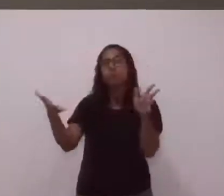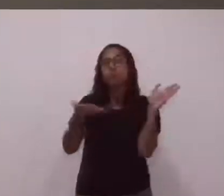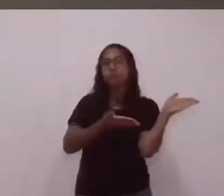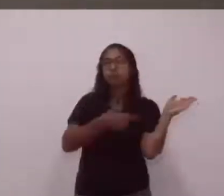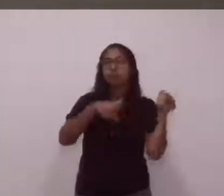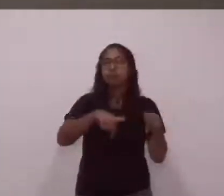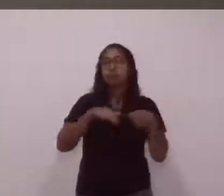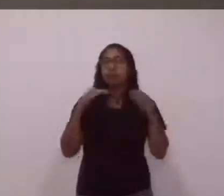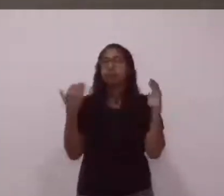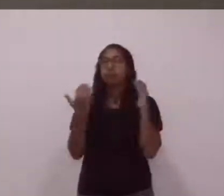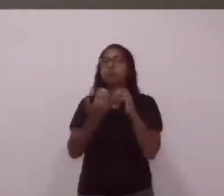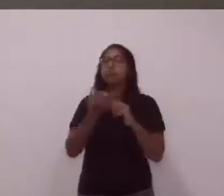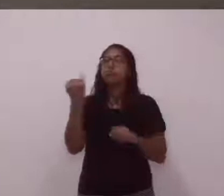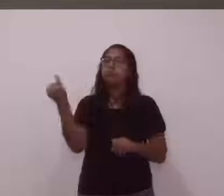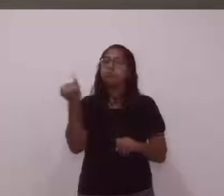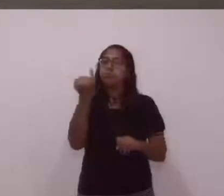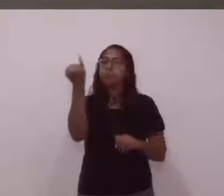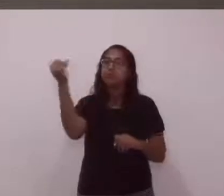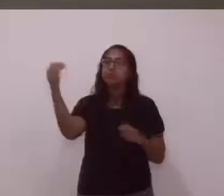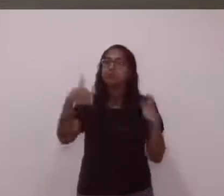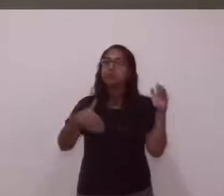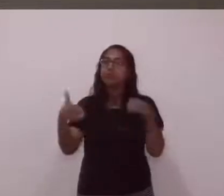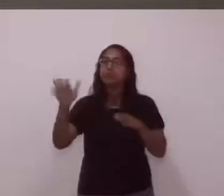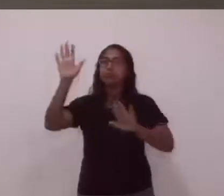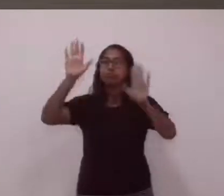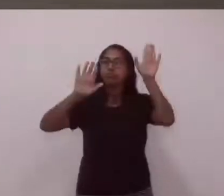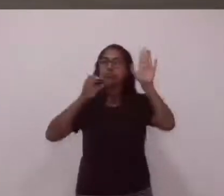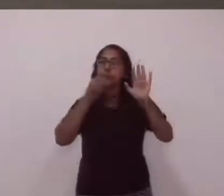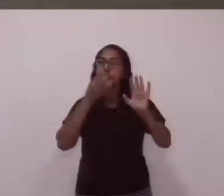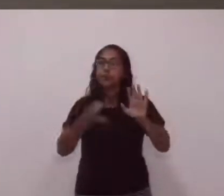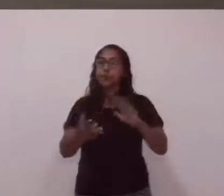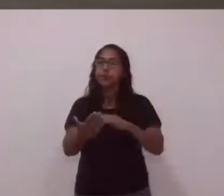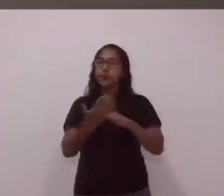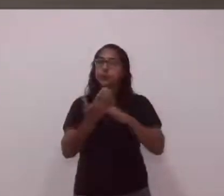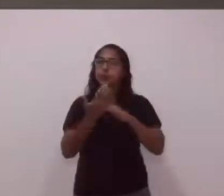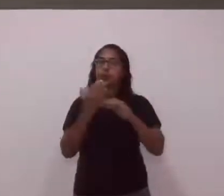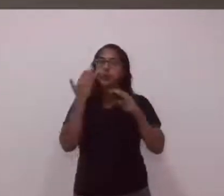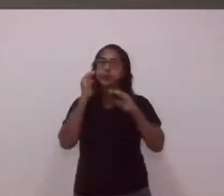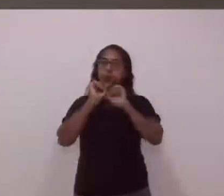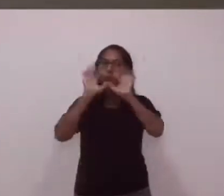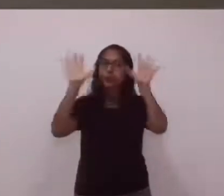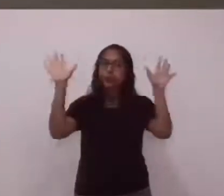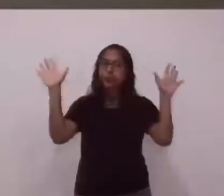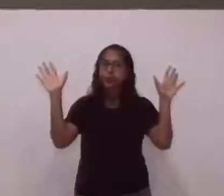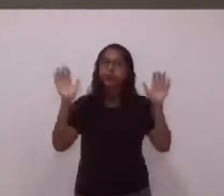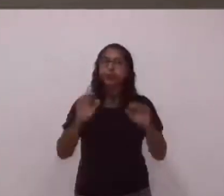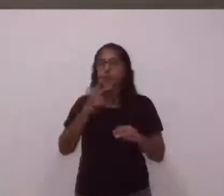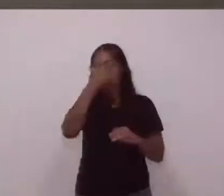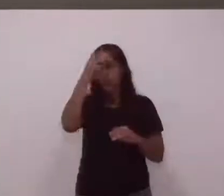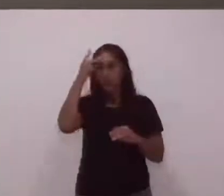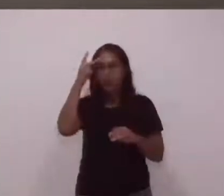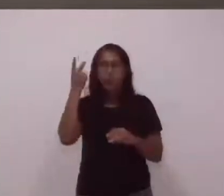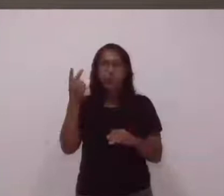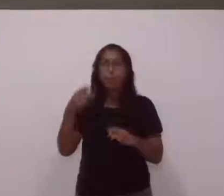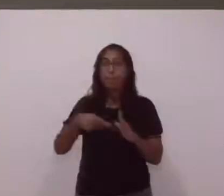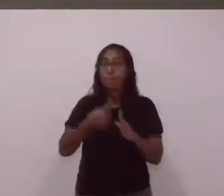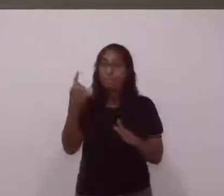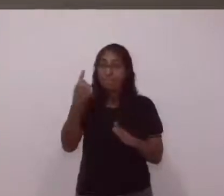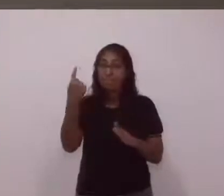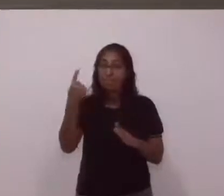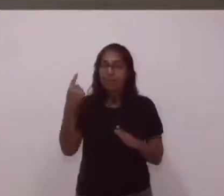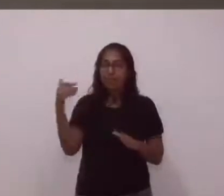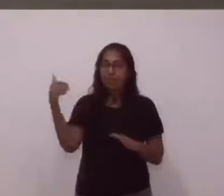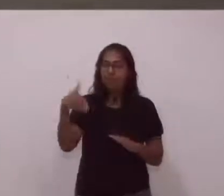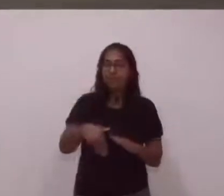importante a participação sempre nos ajuda nos esclarecimentos para quem nunca participou talvez não viu eu gosto de